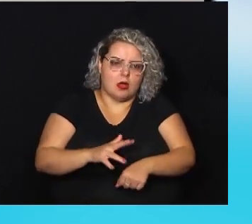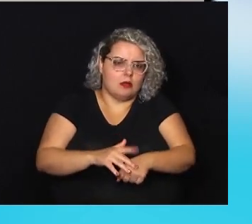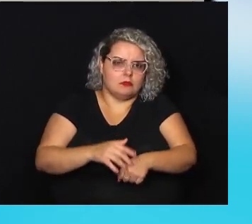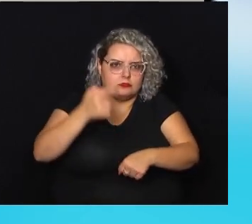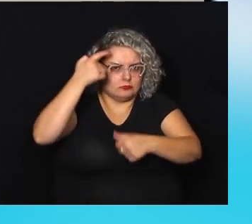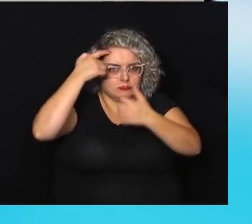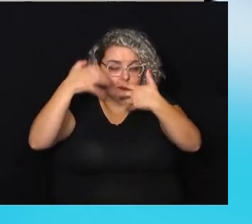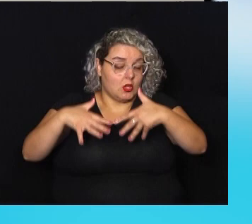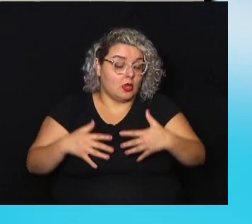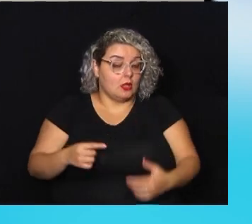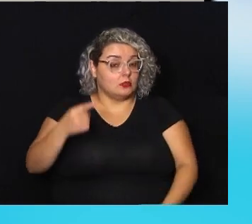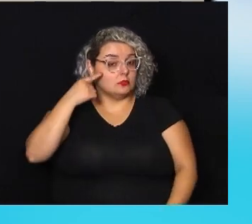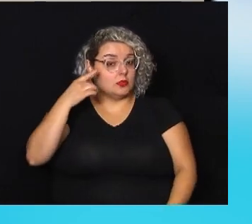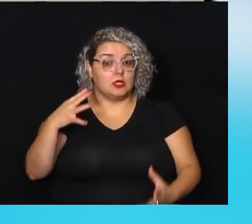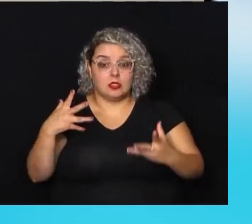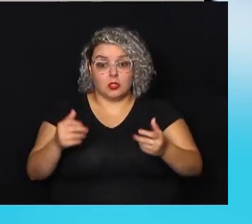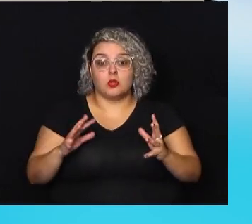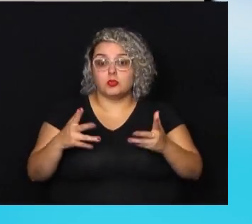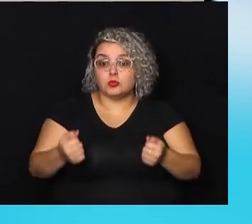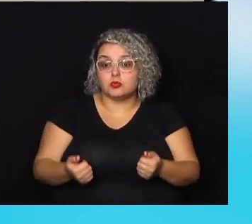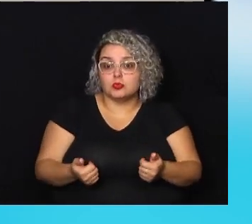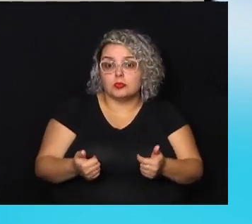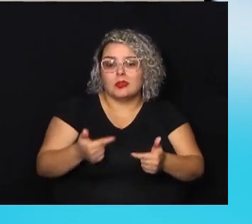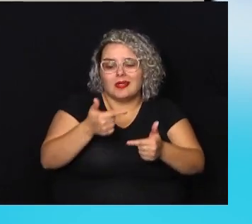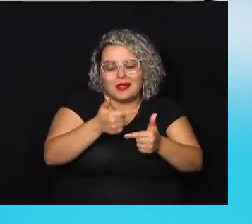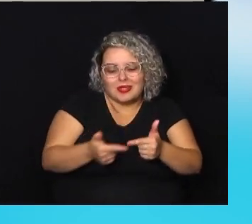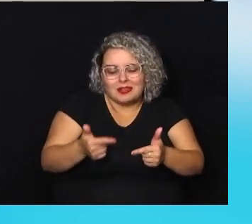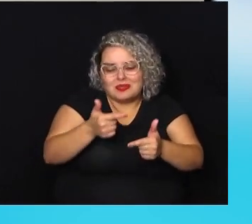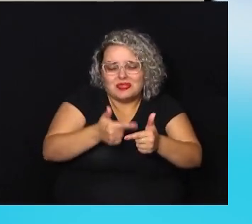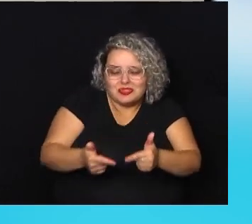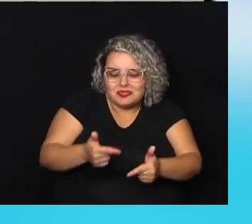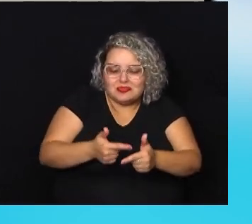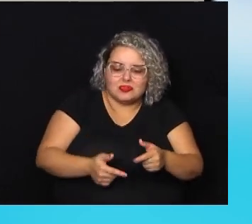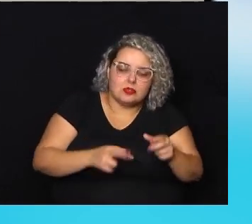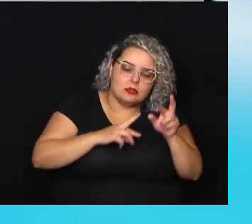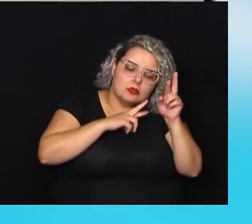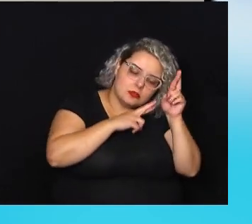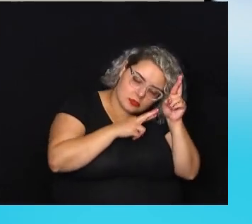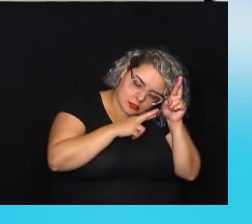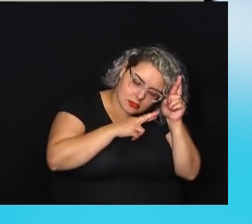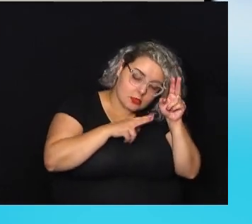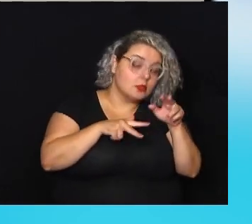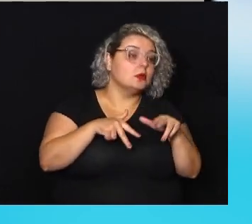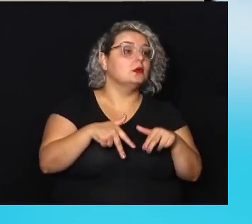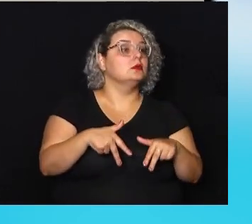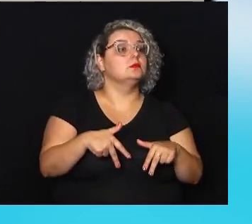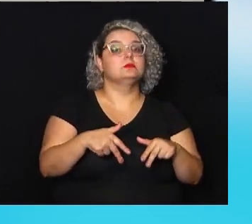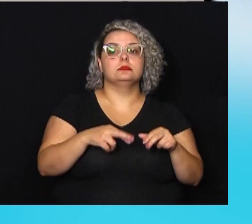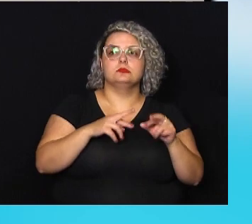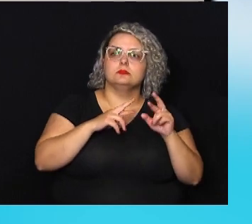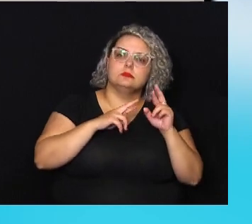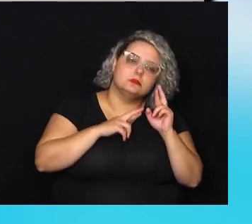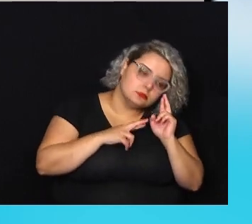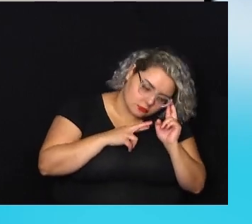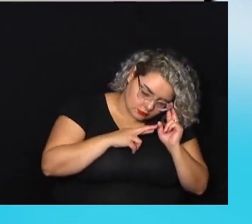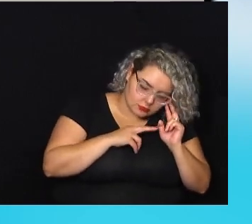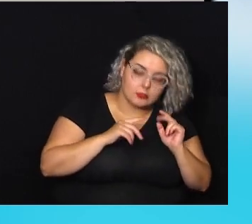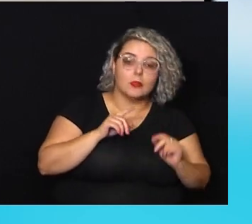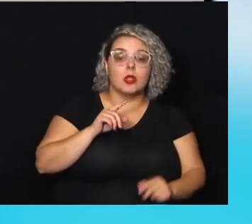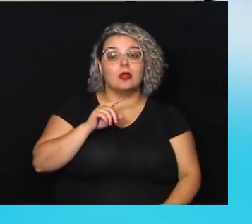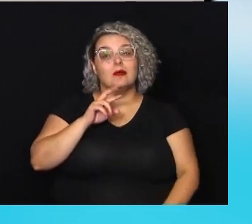pode acontecer em outras doenças neurológicas. Então, de uma forma geral, tudo que fragmenta muito o sono vai